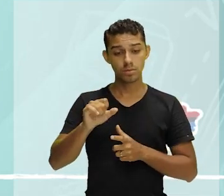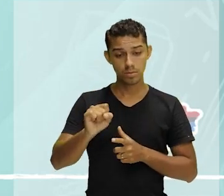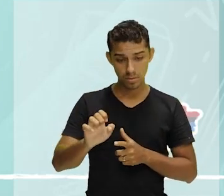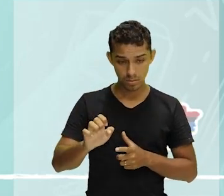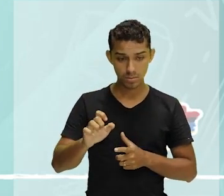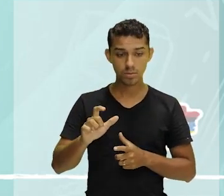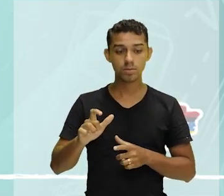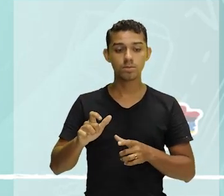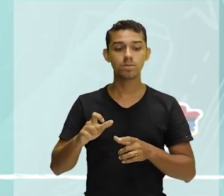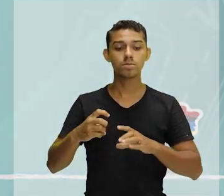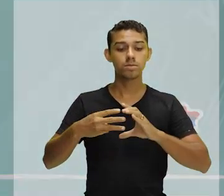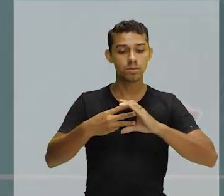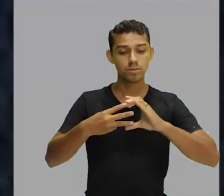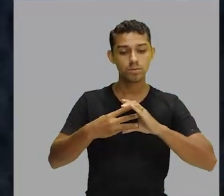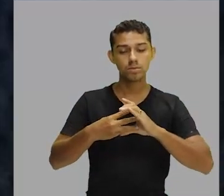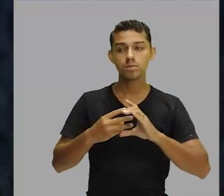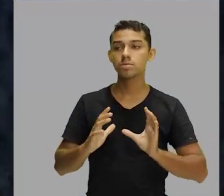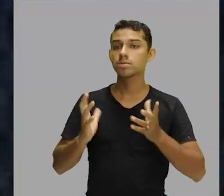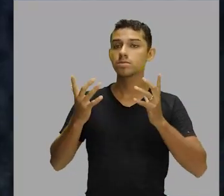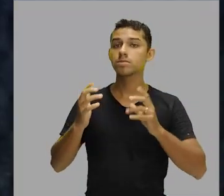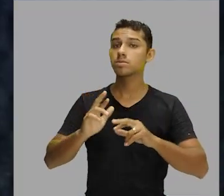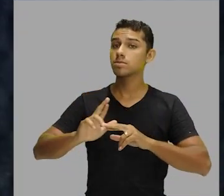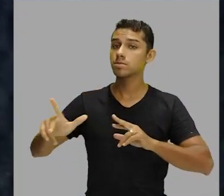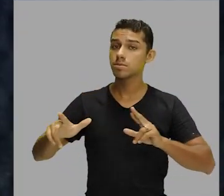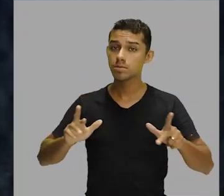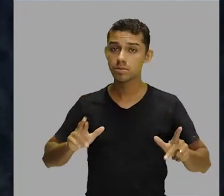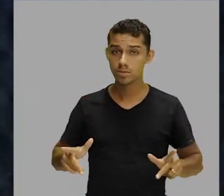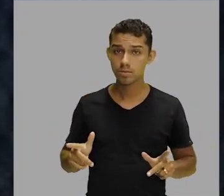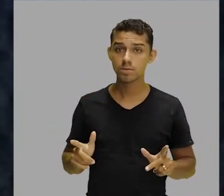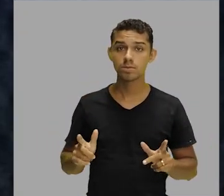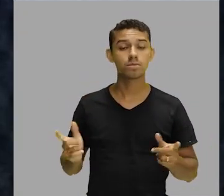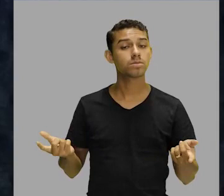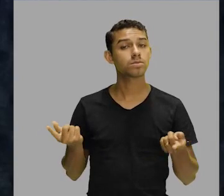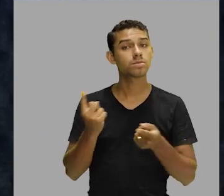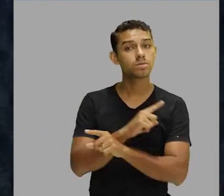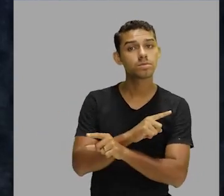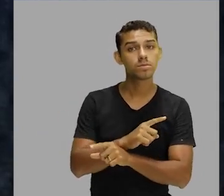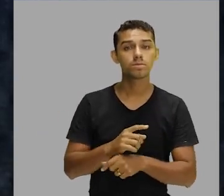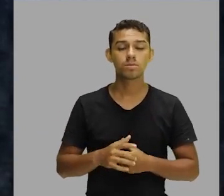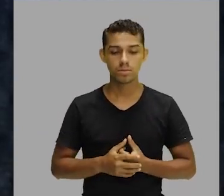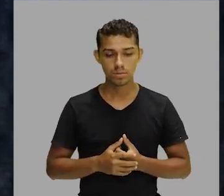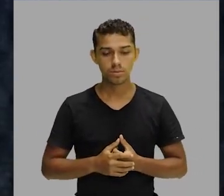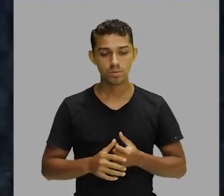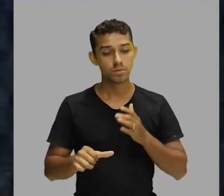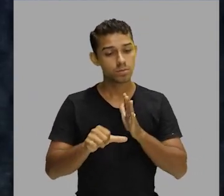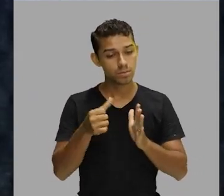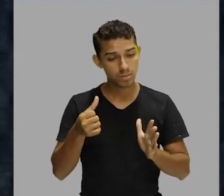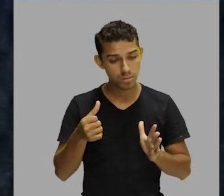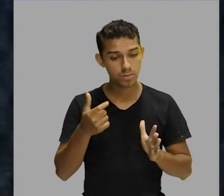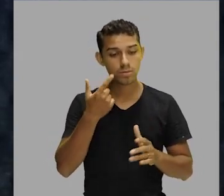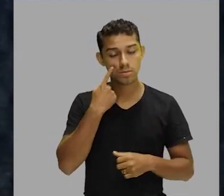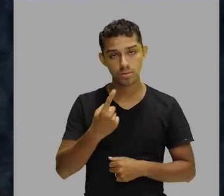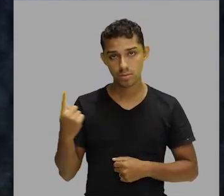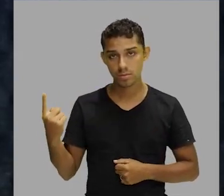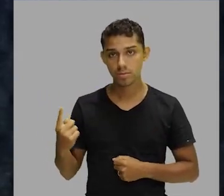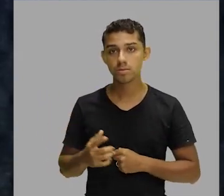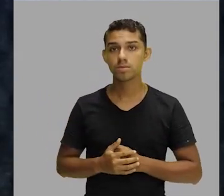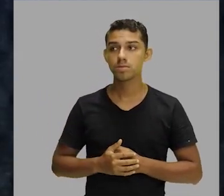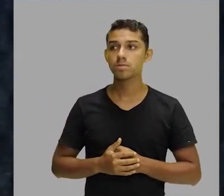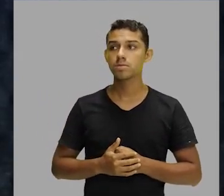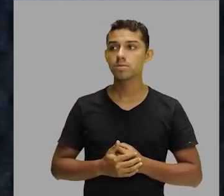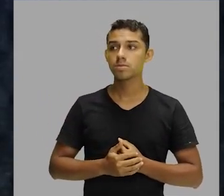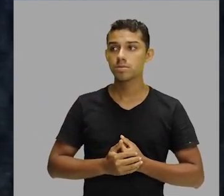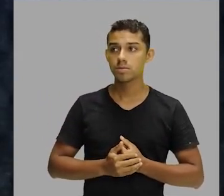celular, no lisogênico acontece algo diferente, né? Ao contrário. Vamos lá. Primeira coisa,